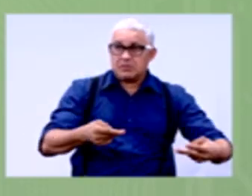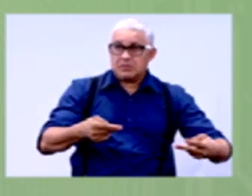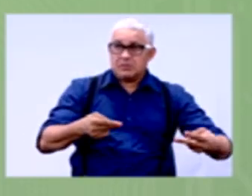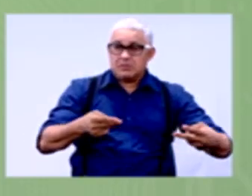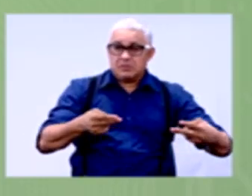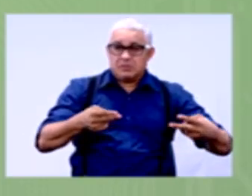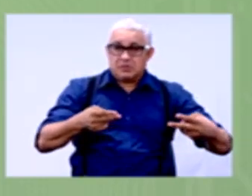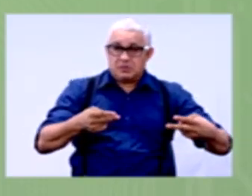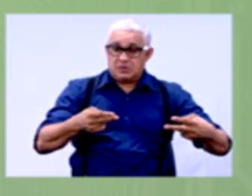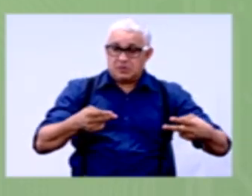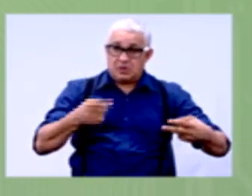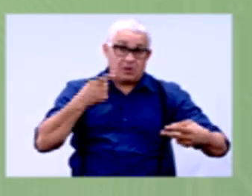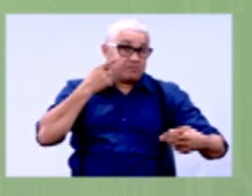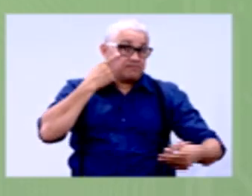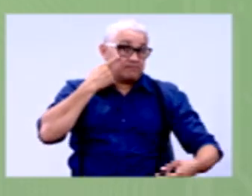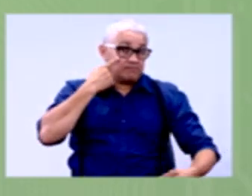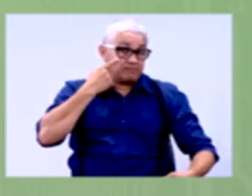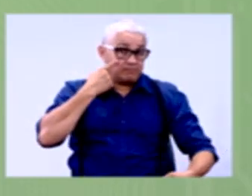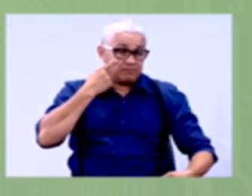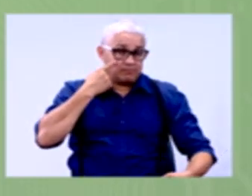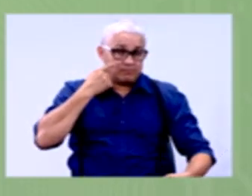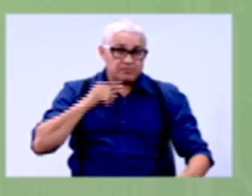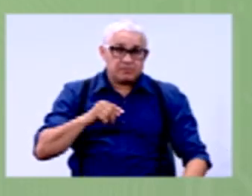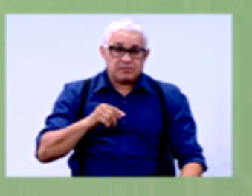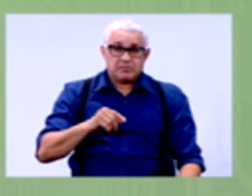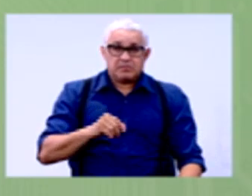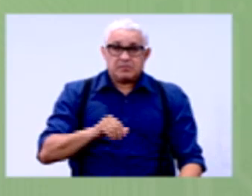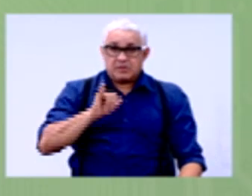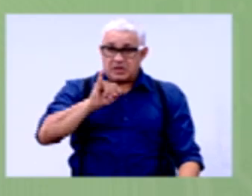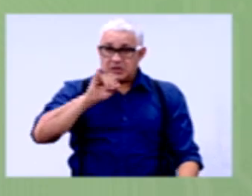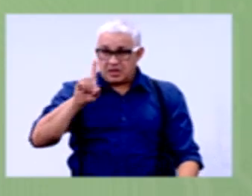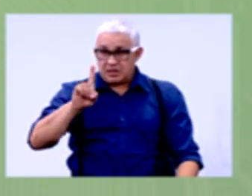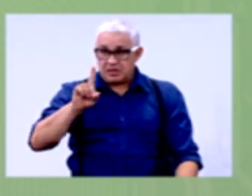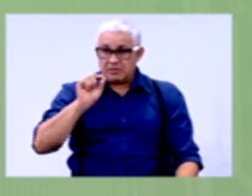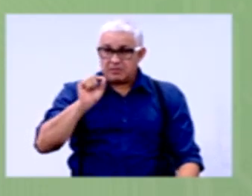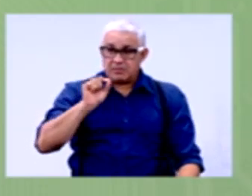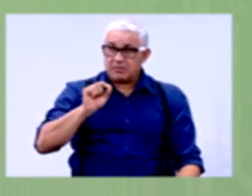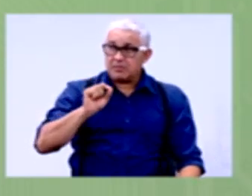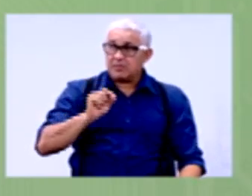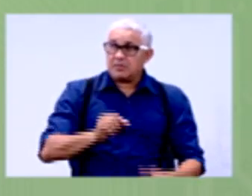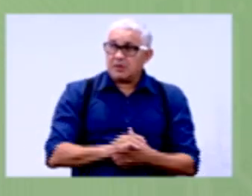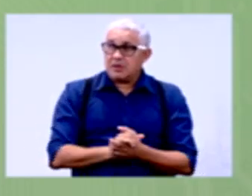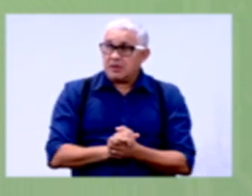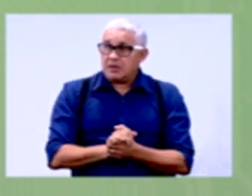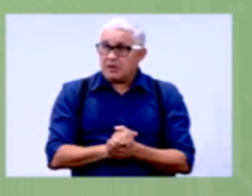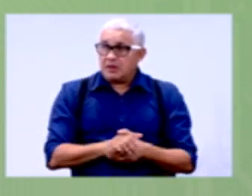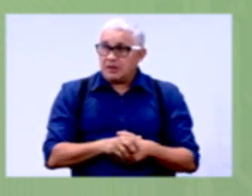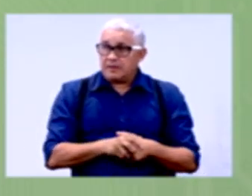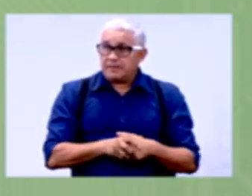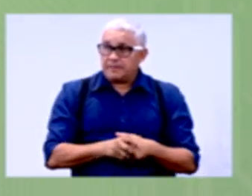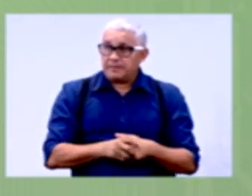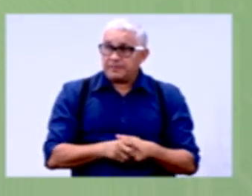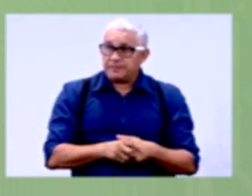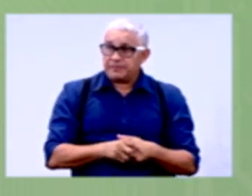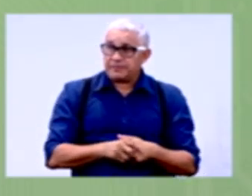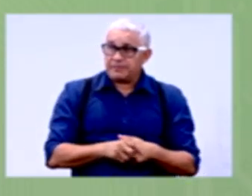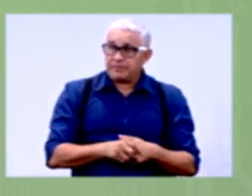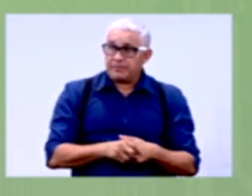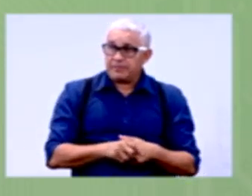vocês prestem muita atenção no ID do nosso campo, certo?